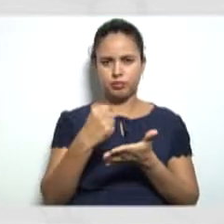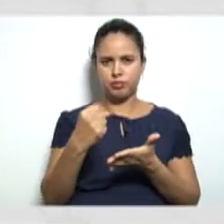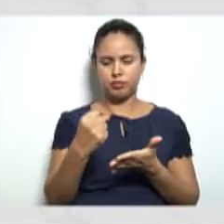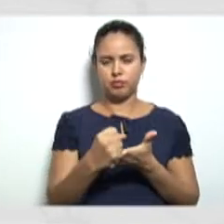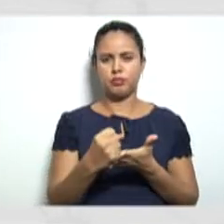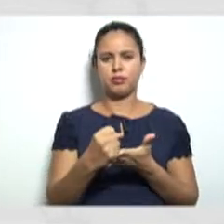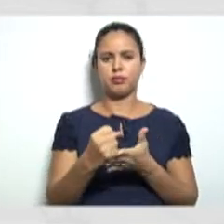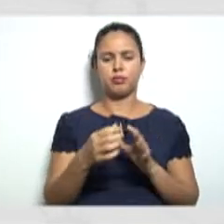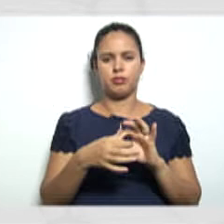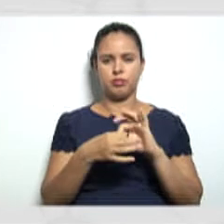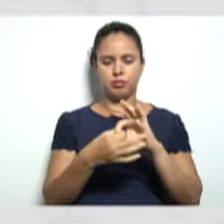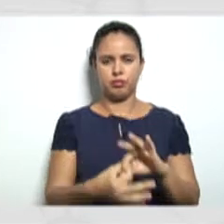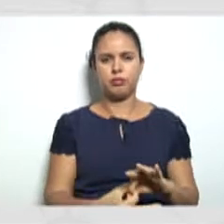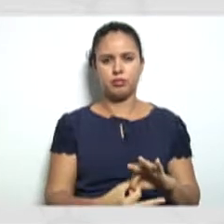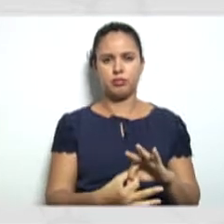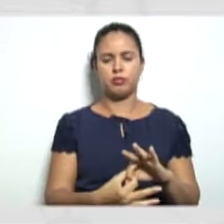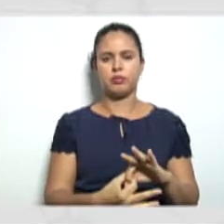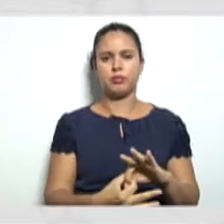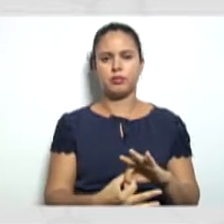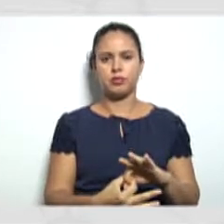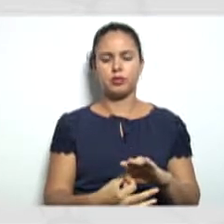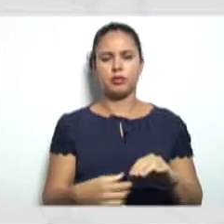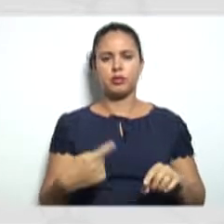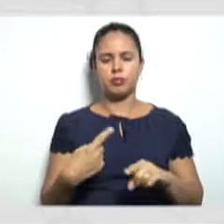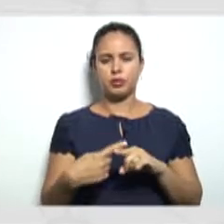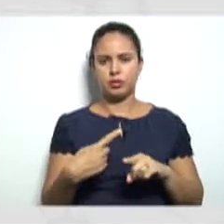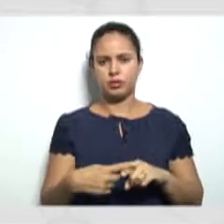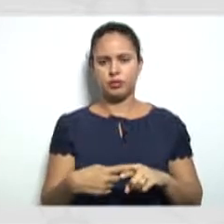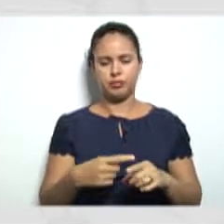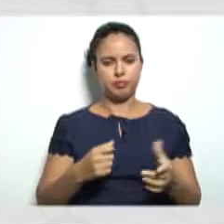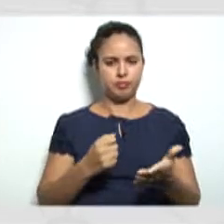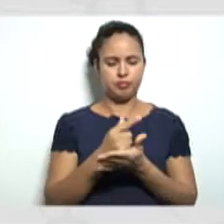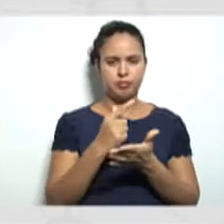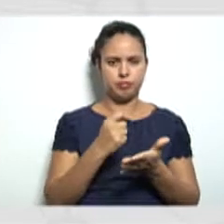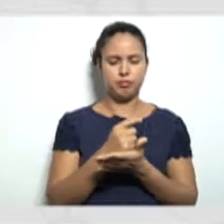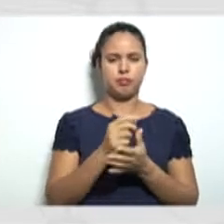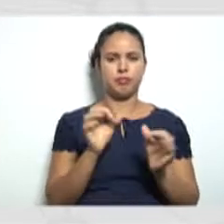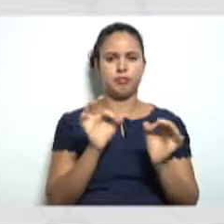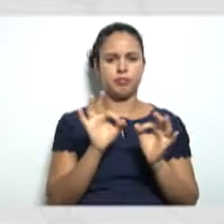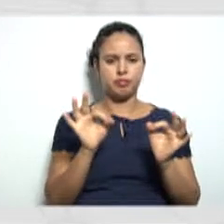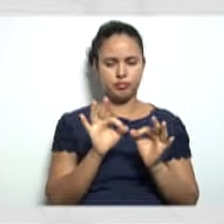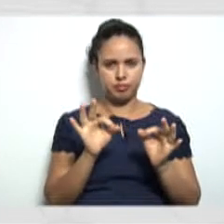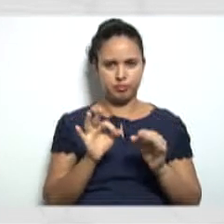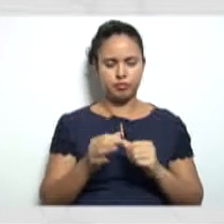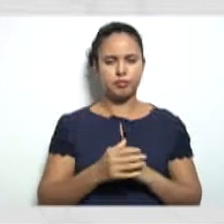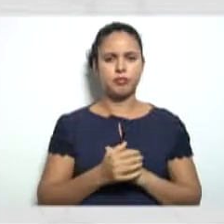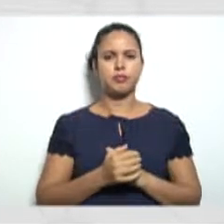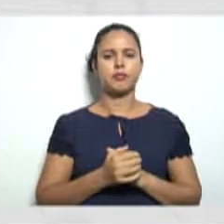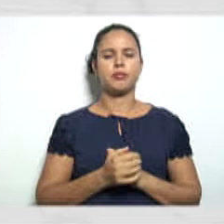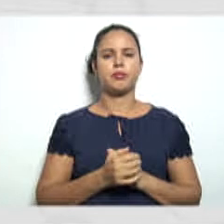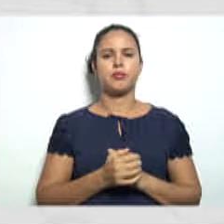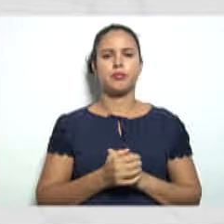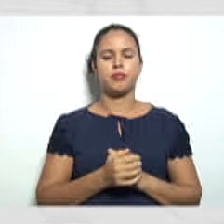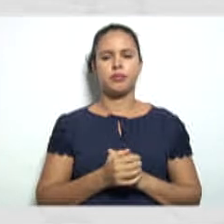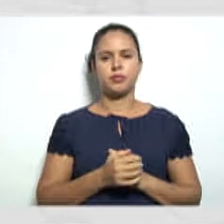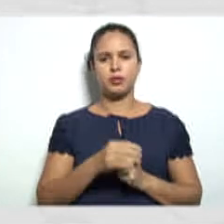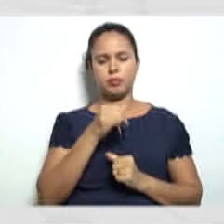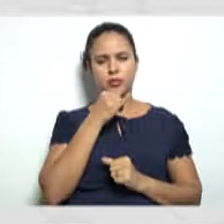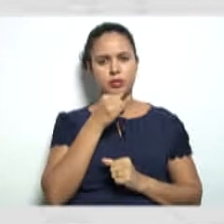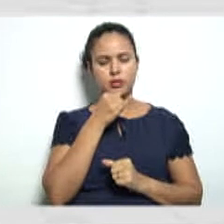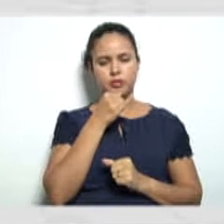contratante de serviço, que não paga encargos trabalhistas. Esse slide, essa parte está falando assim do